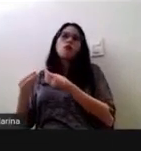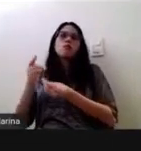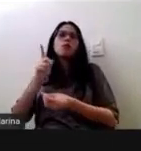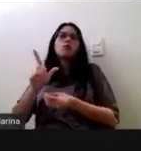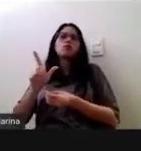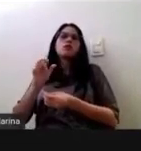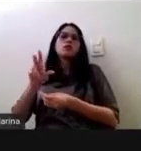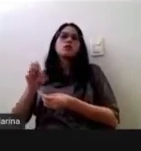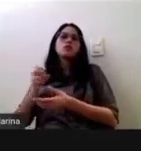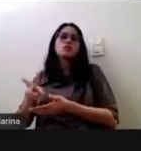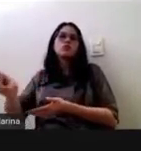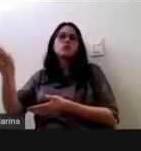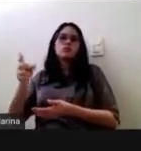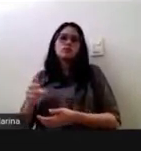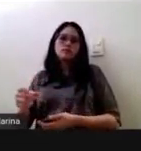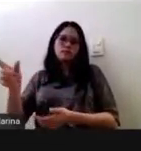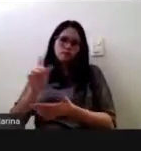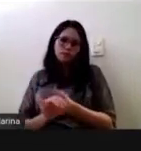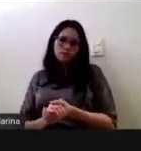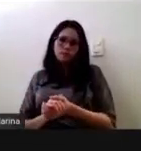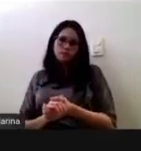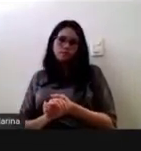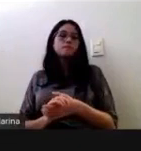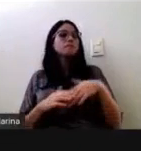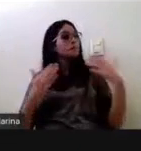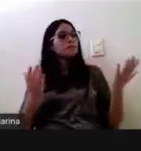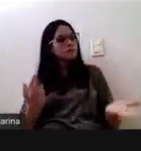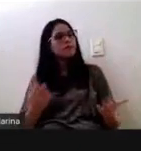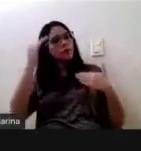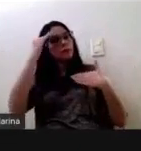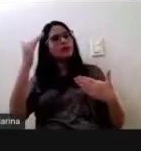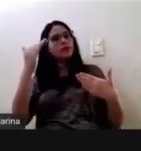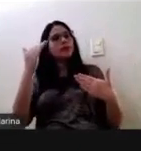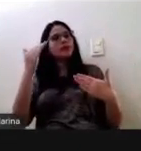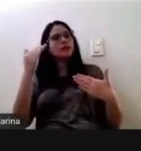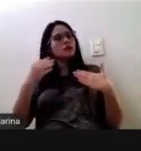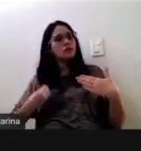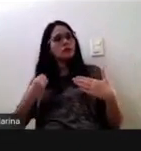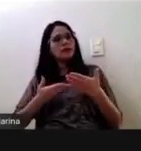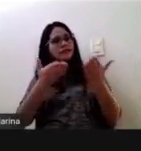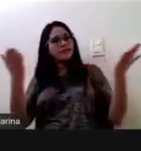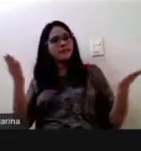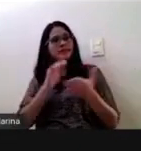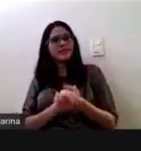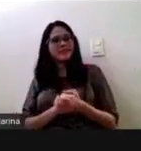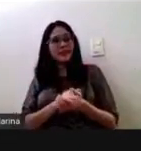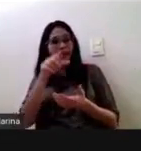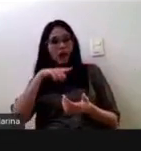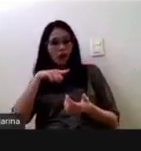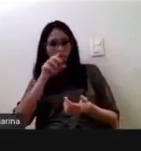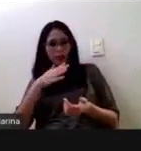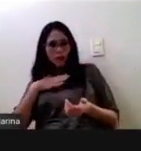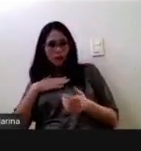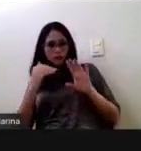Pode passar. Bom, então é isso, agradeço a presença de todos, deixo o meu contato